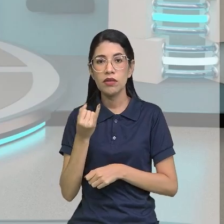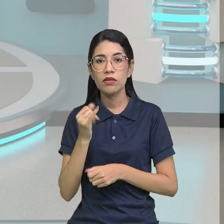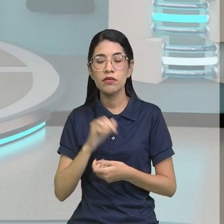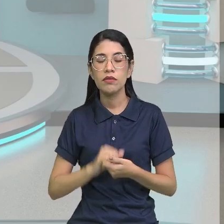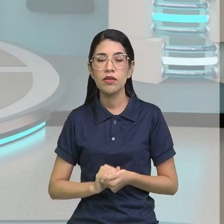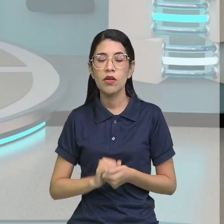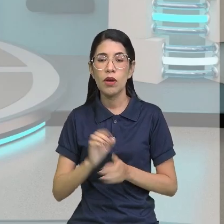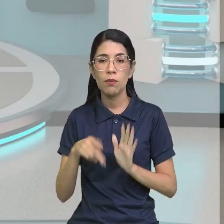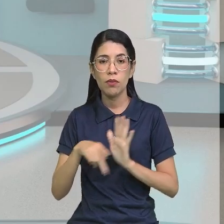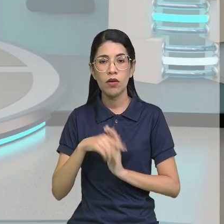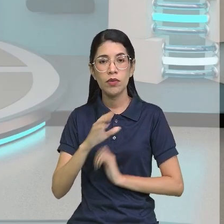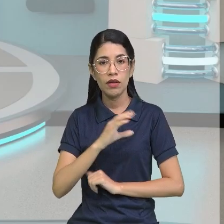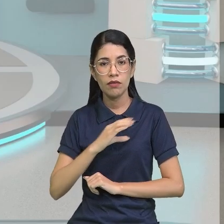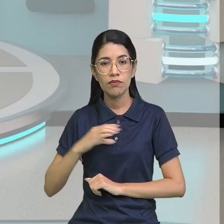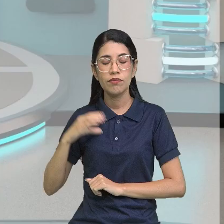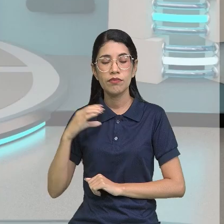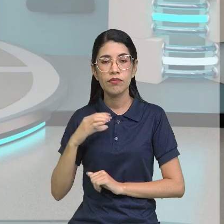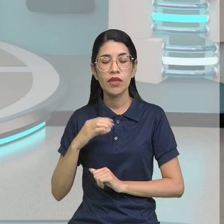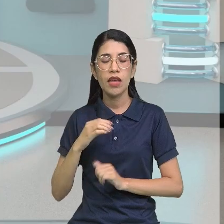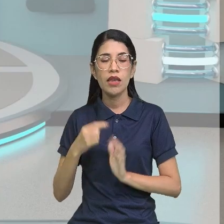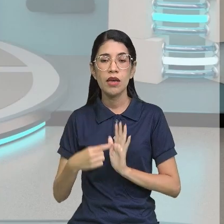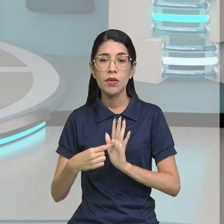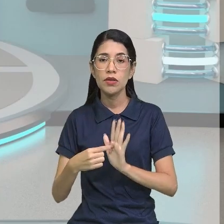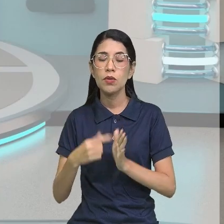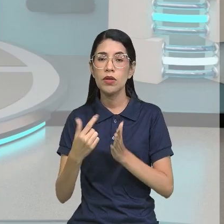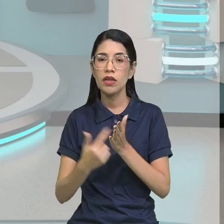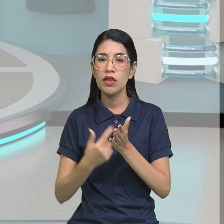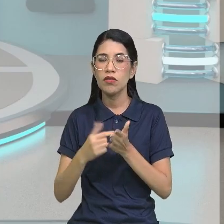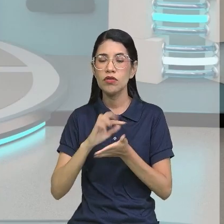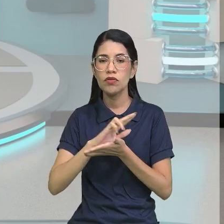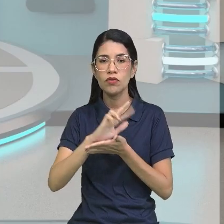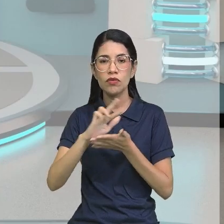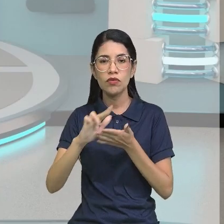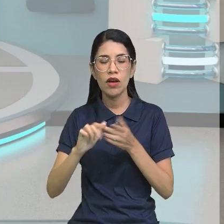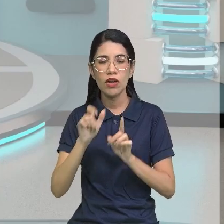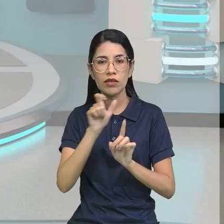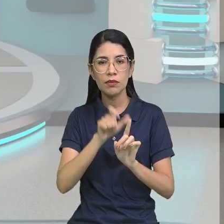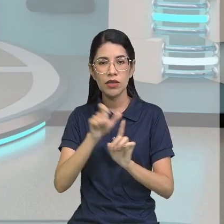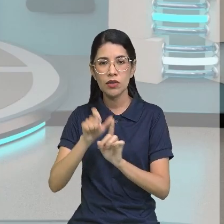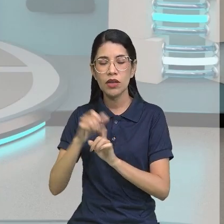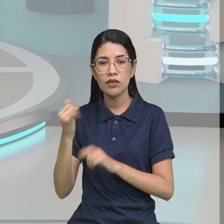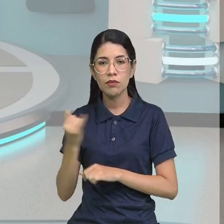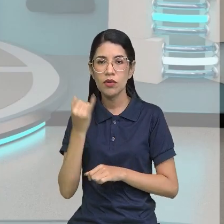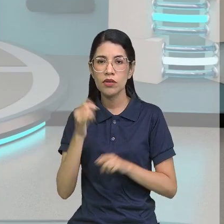a Clarice Lispector, que produziu obras como A Hora da Estrela e personagens como